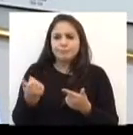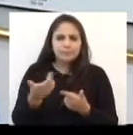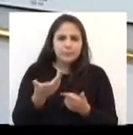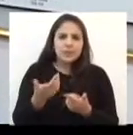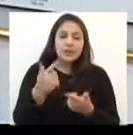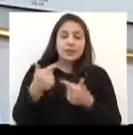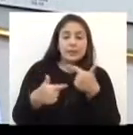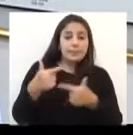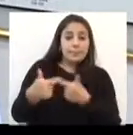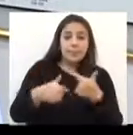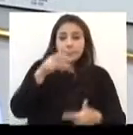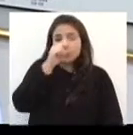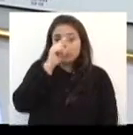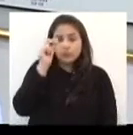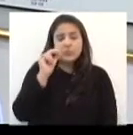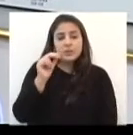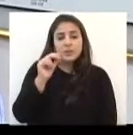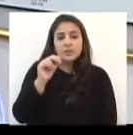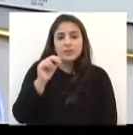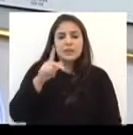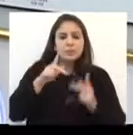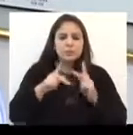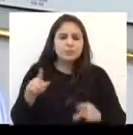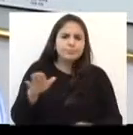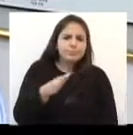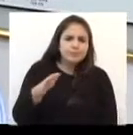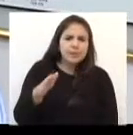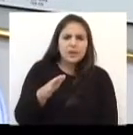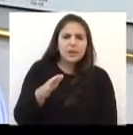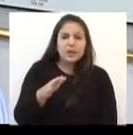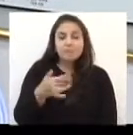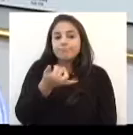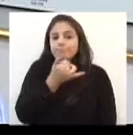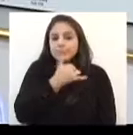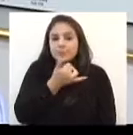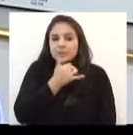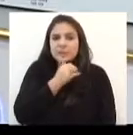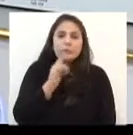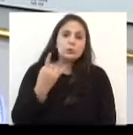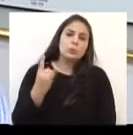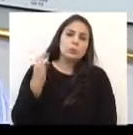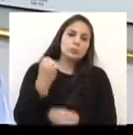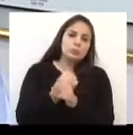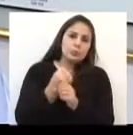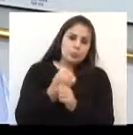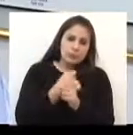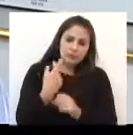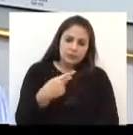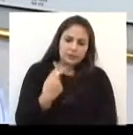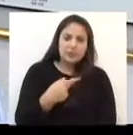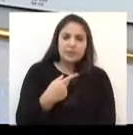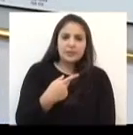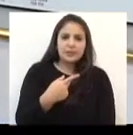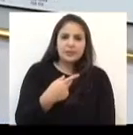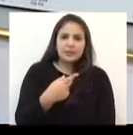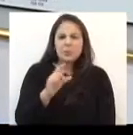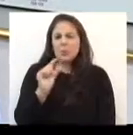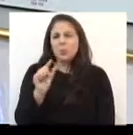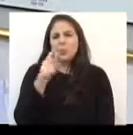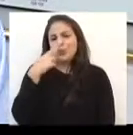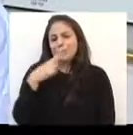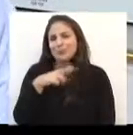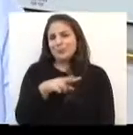pela prefeitura, e o pequeno e médio empreendedor, infelizmente, nesses últimos anos aí, estão pouco visado, pouco